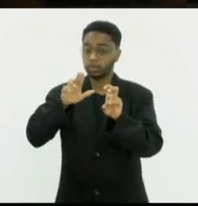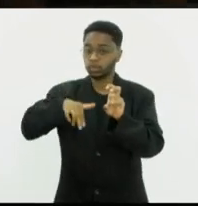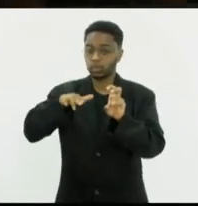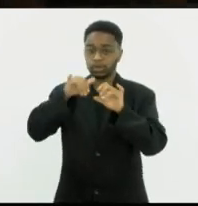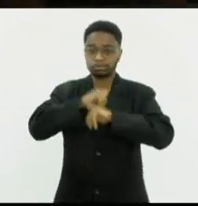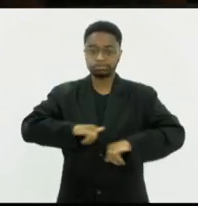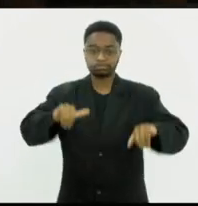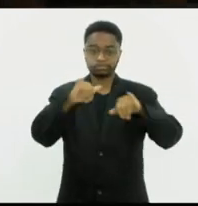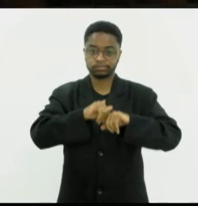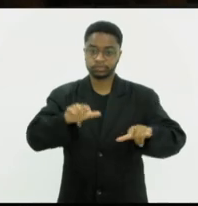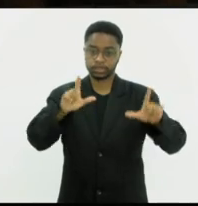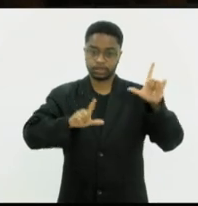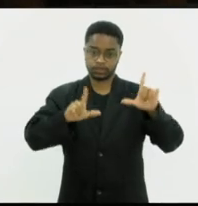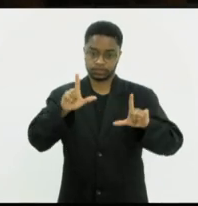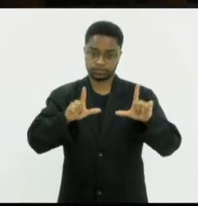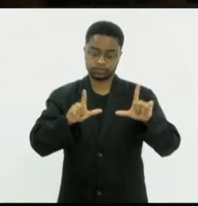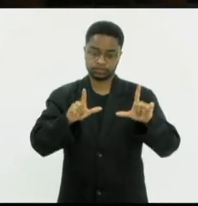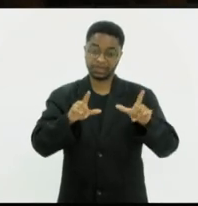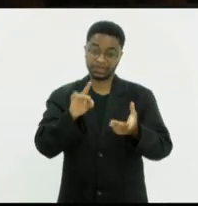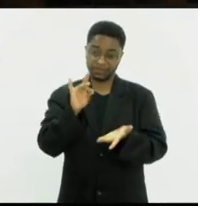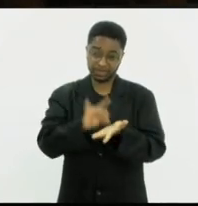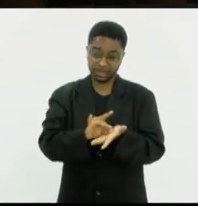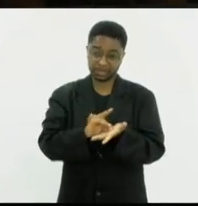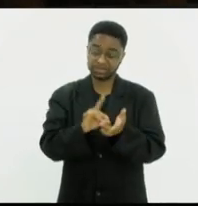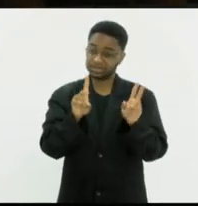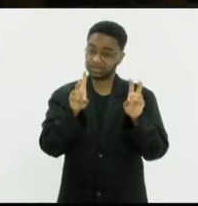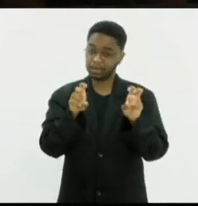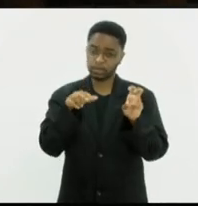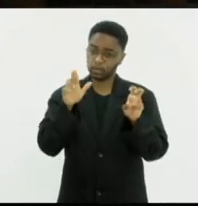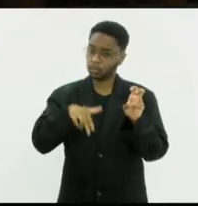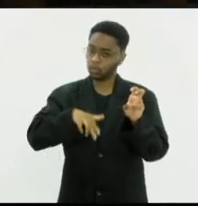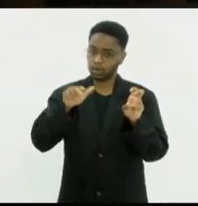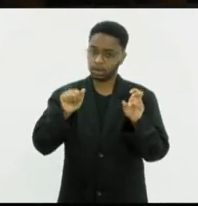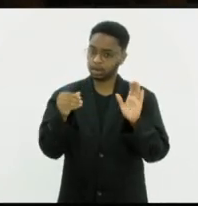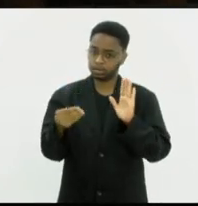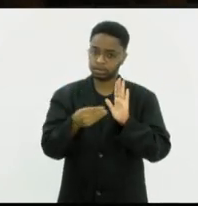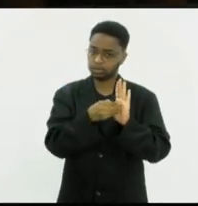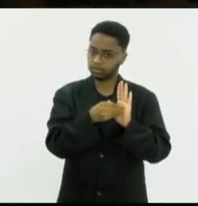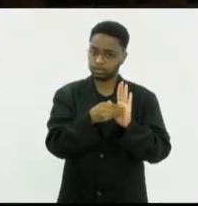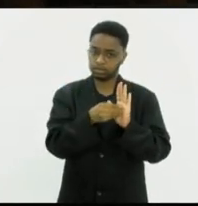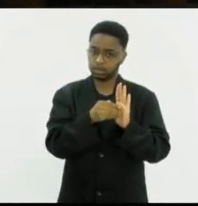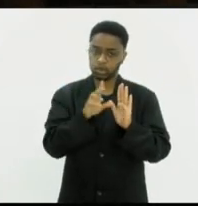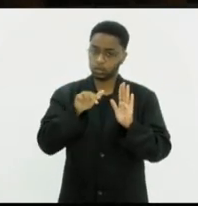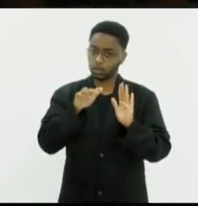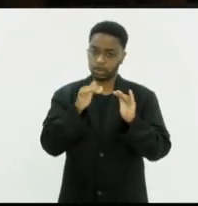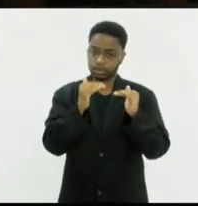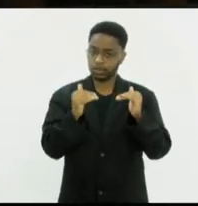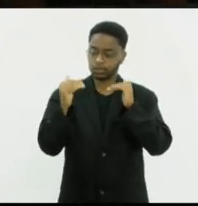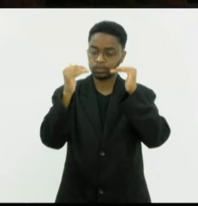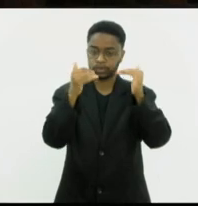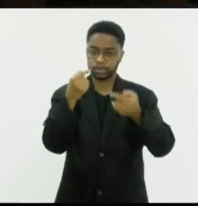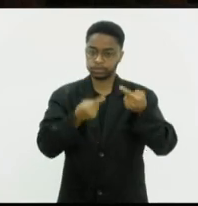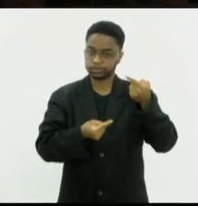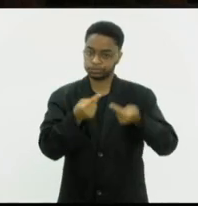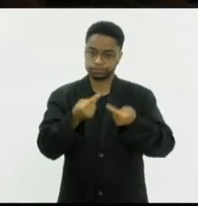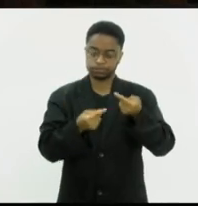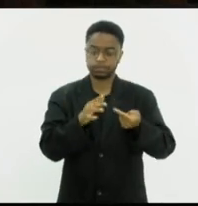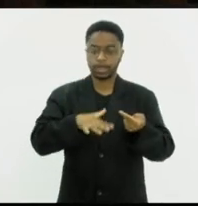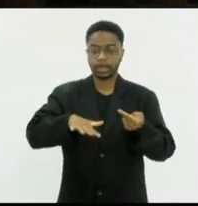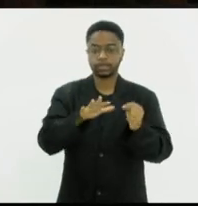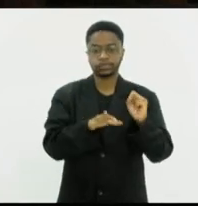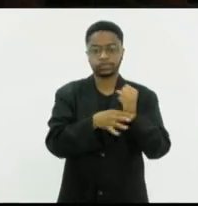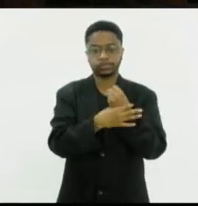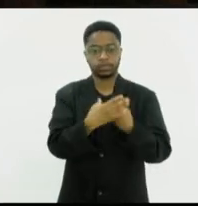mídia. Para ser franco, esse assunto nunca é trazido pelas autoridades, seja da segurança